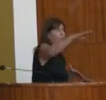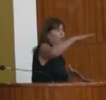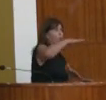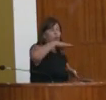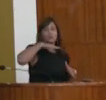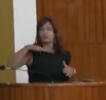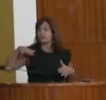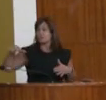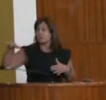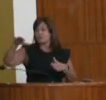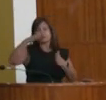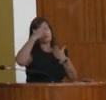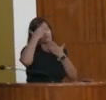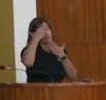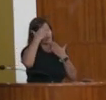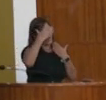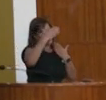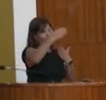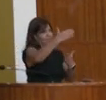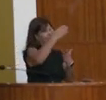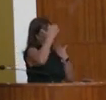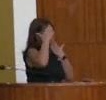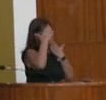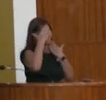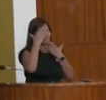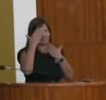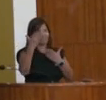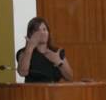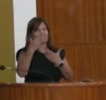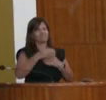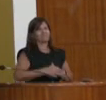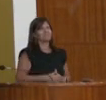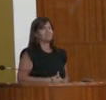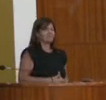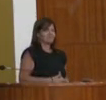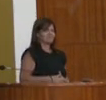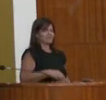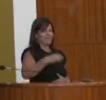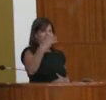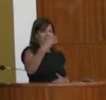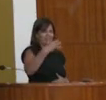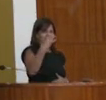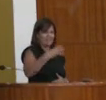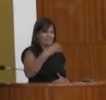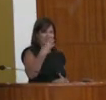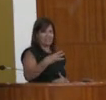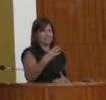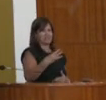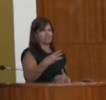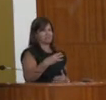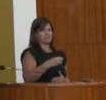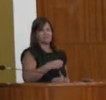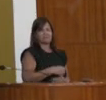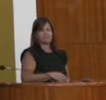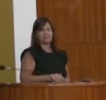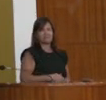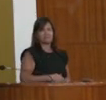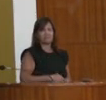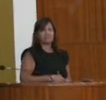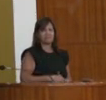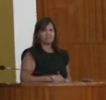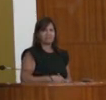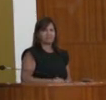ter abrilhantado a nossa terceira audiência pública. Muito obrigado.